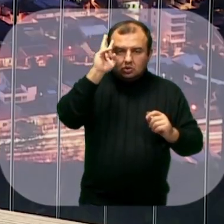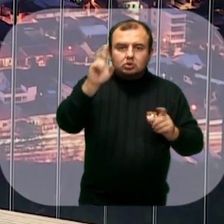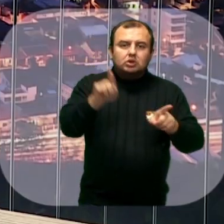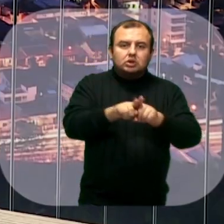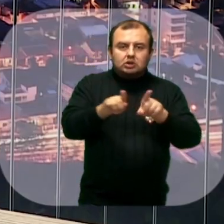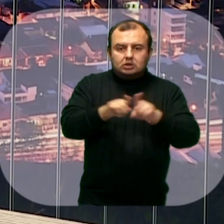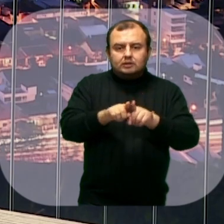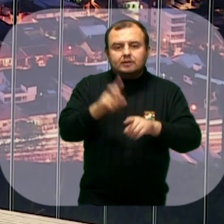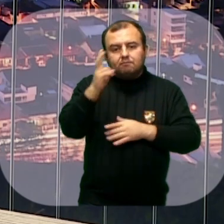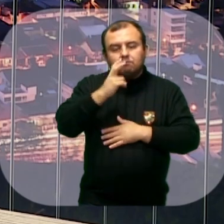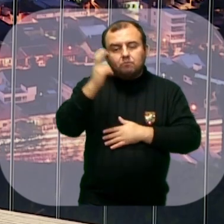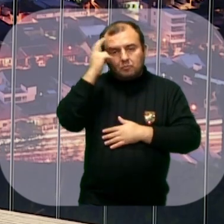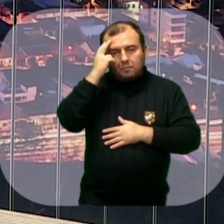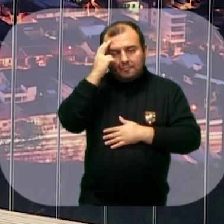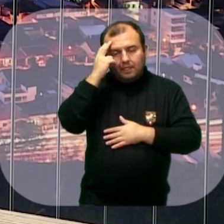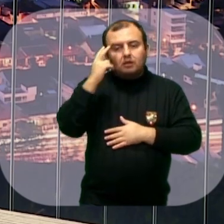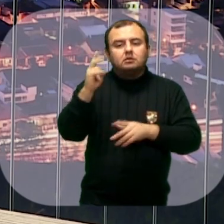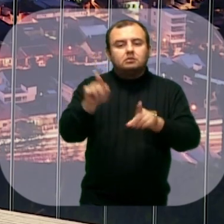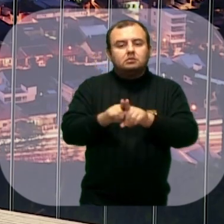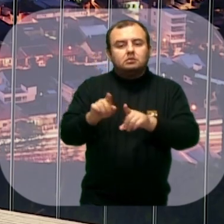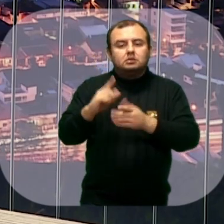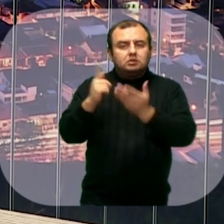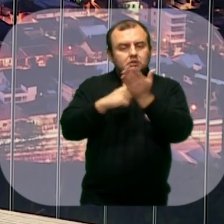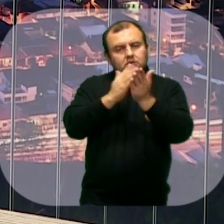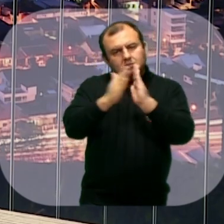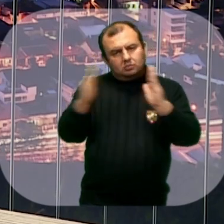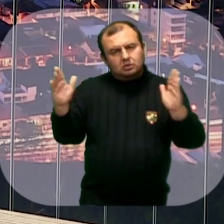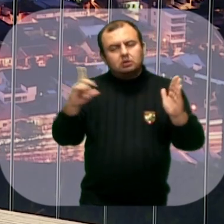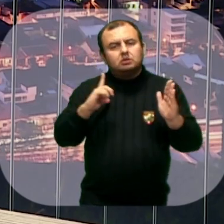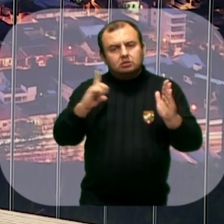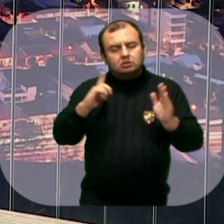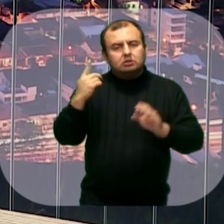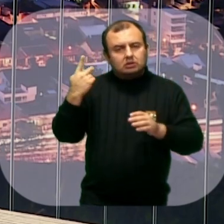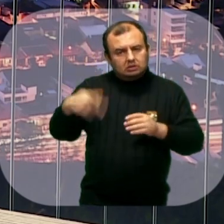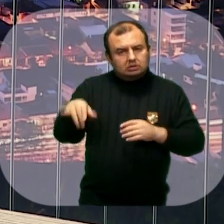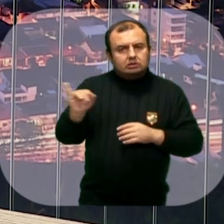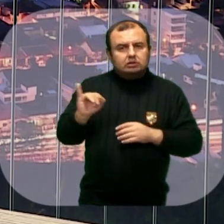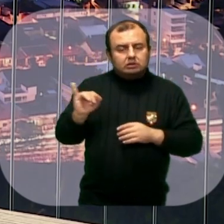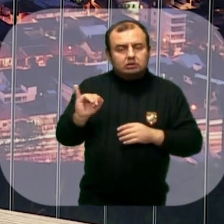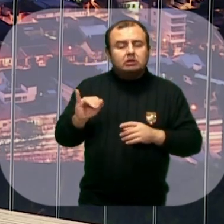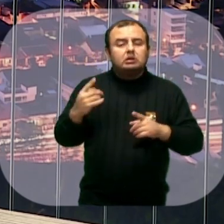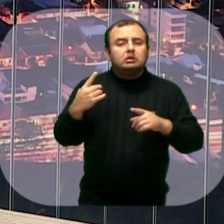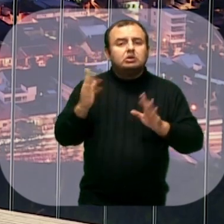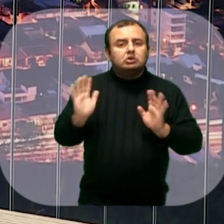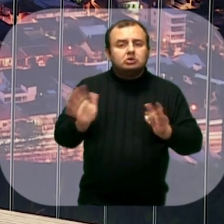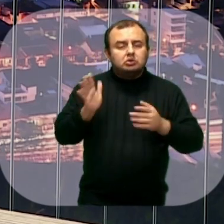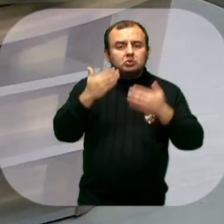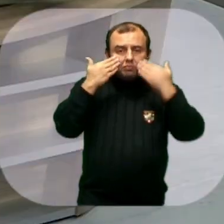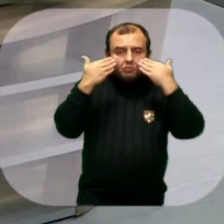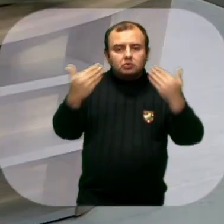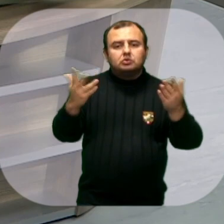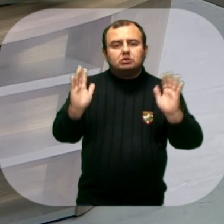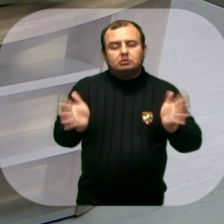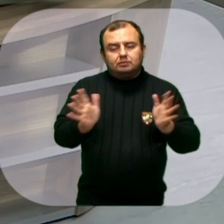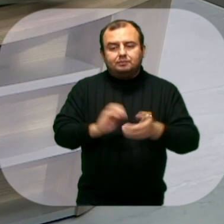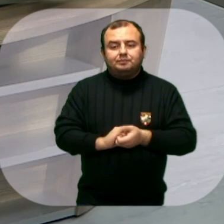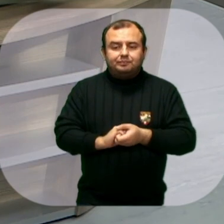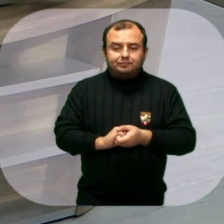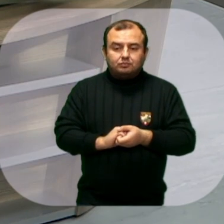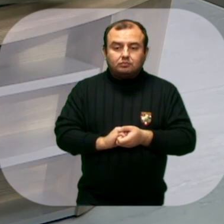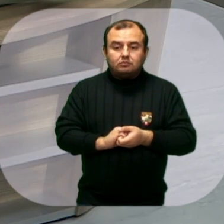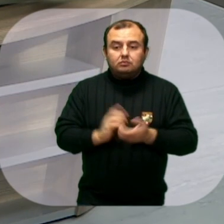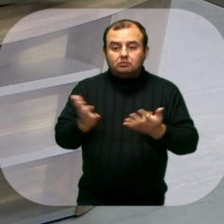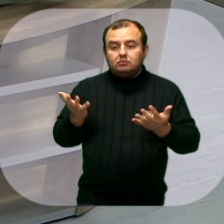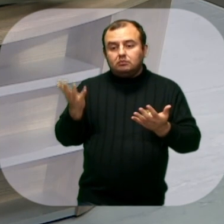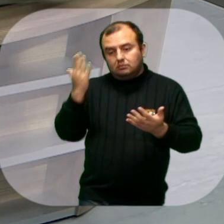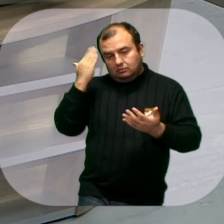e cultural que a biblioteca tem para a cidade, né? Só isso já demonstra. Agora, eu